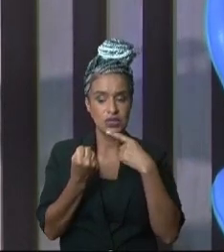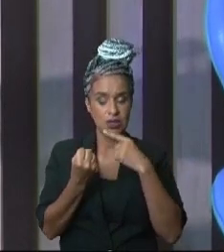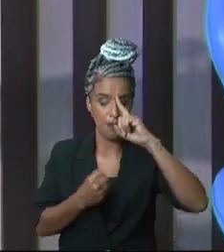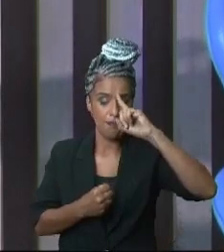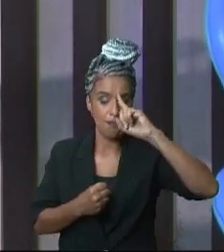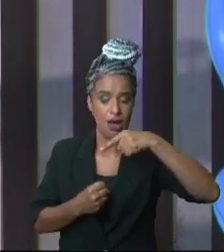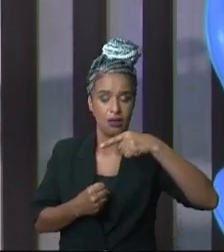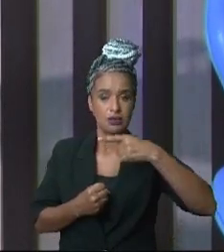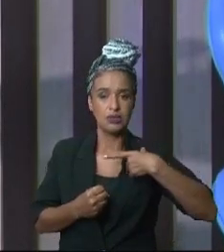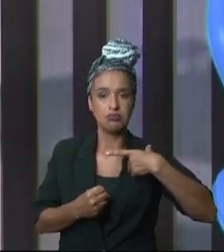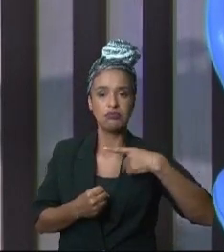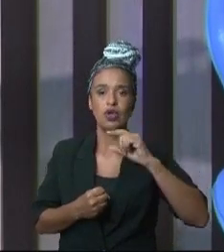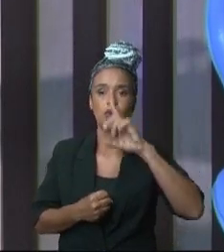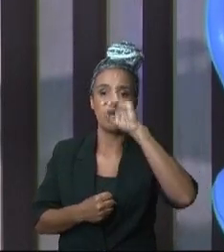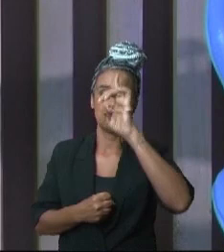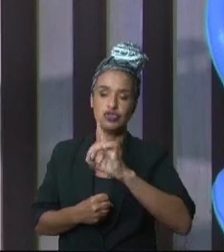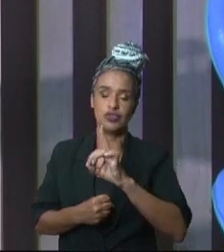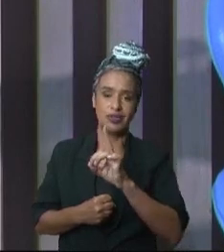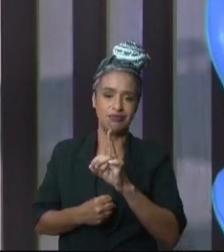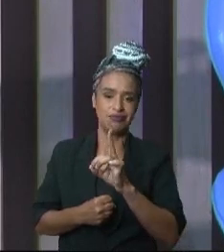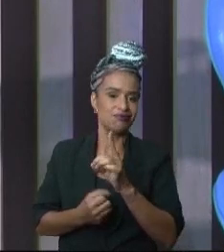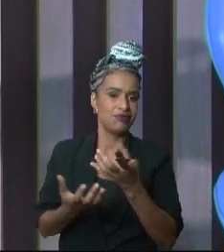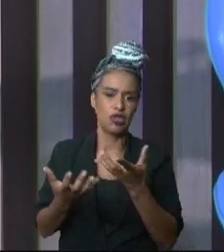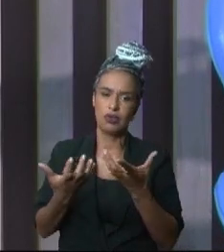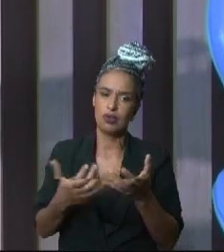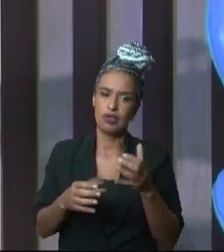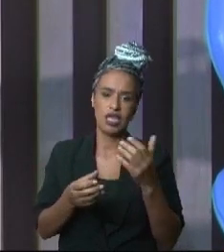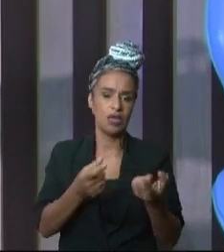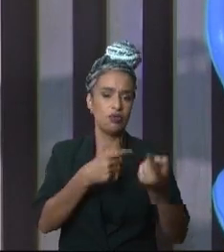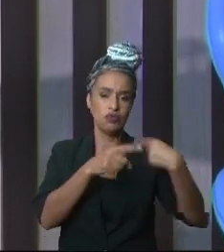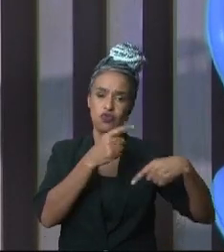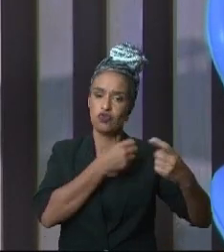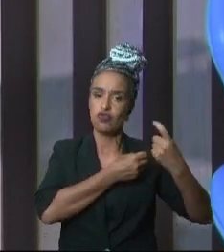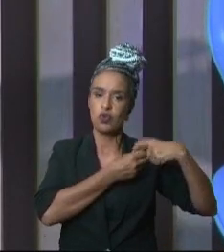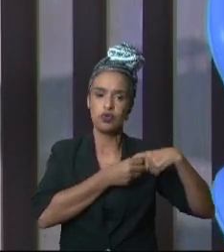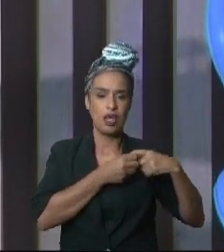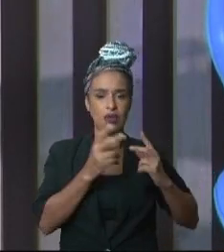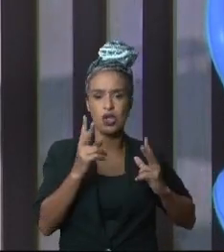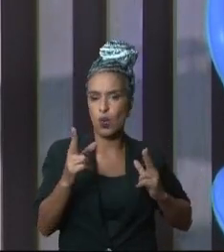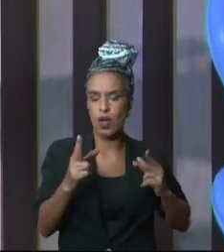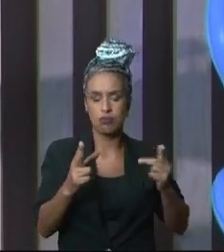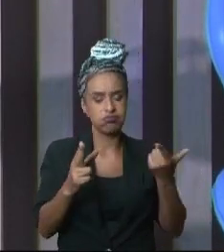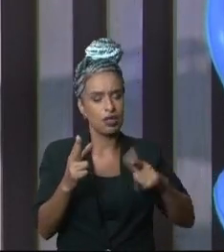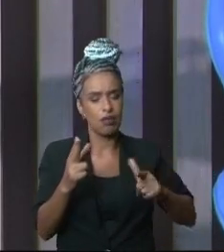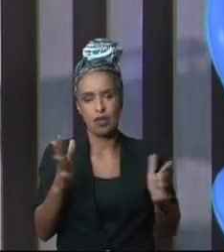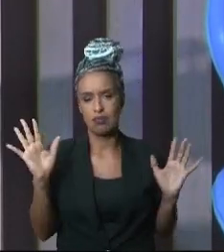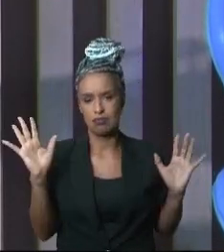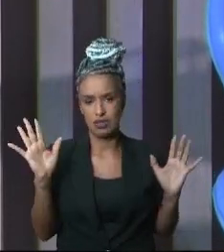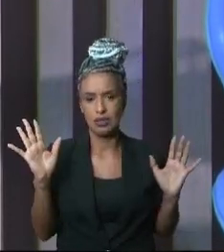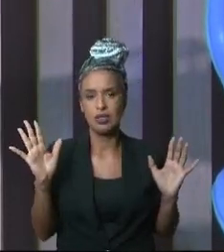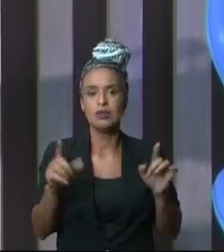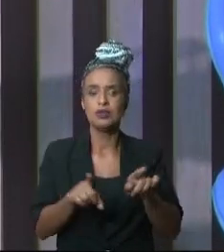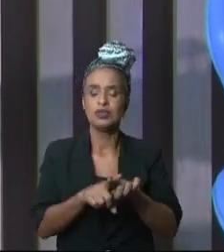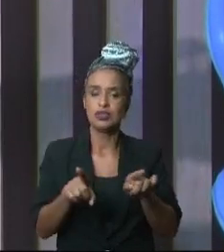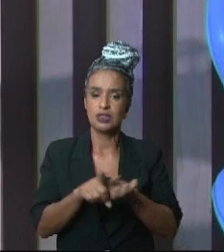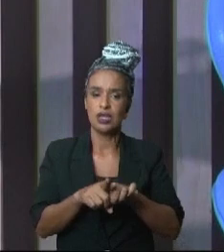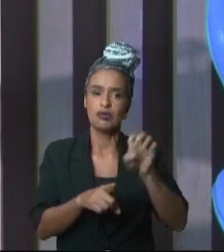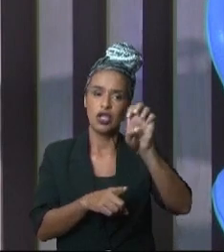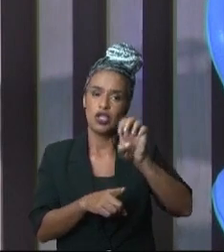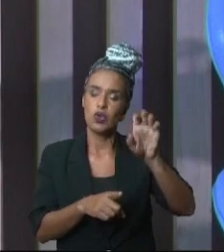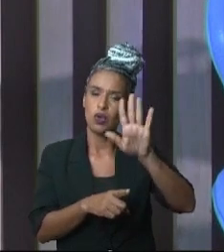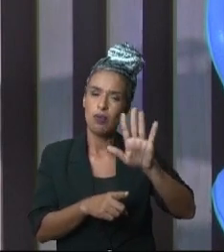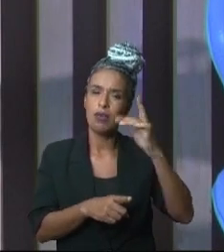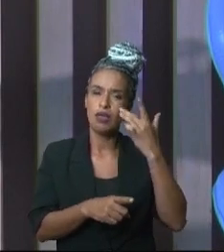direitos. Nós não queremos voltar à história. Então, eu acho que é existencial para todos os europeus que a